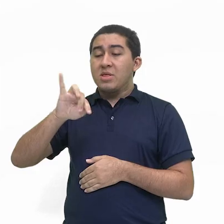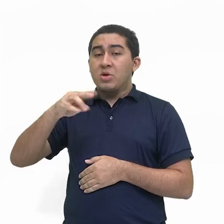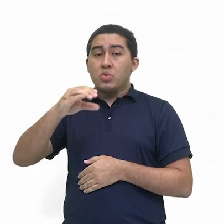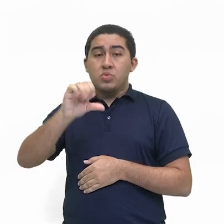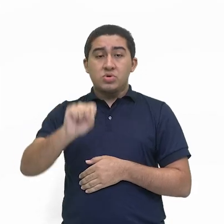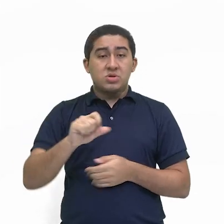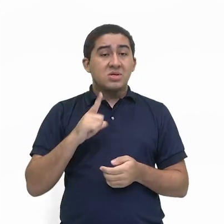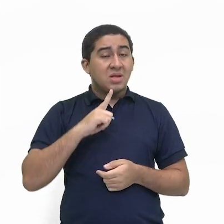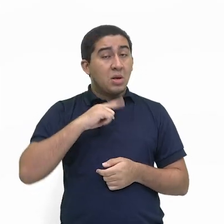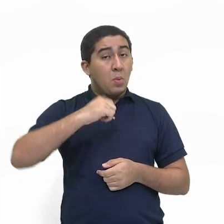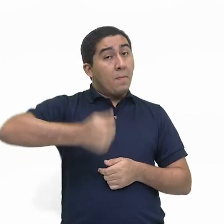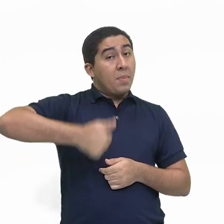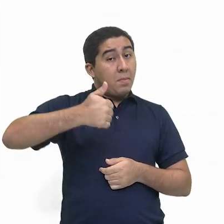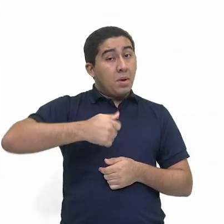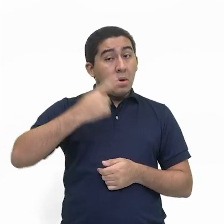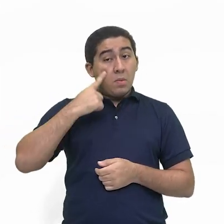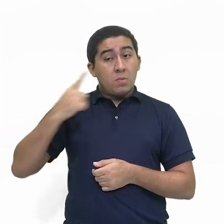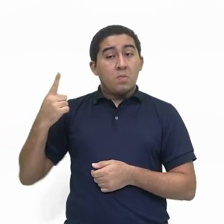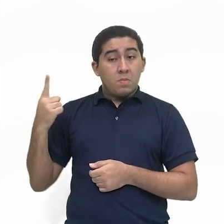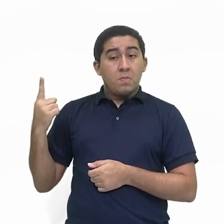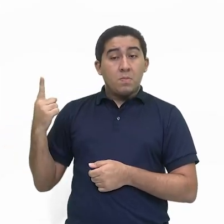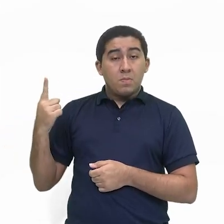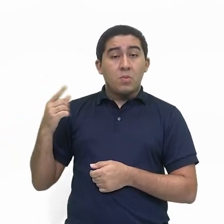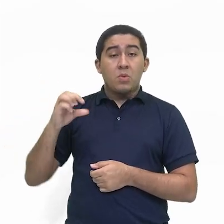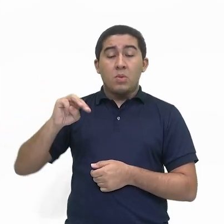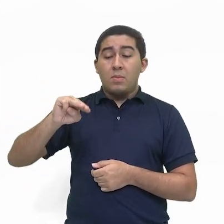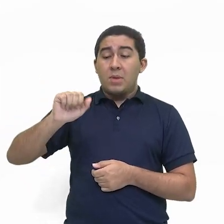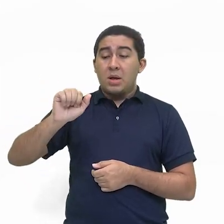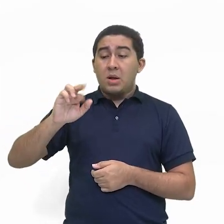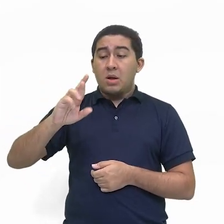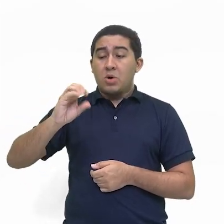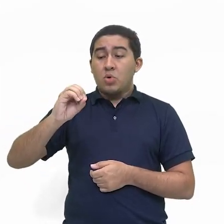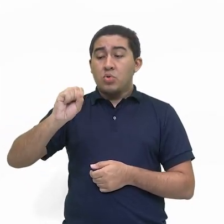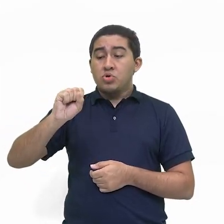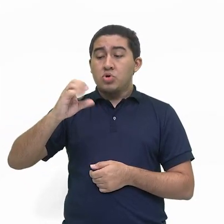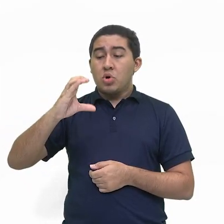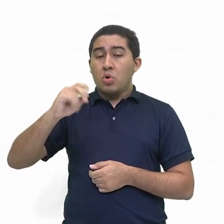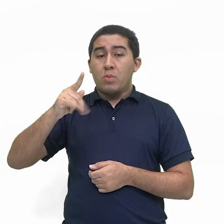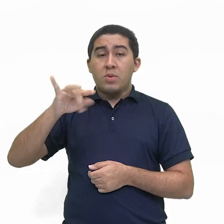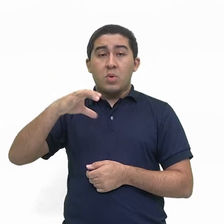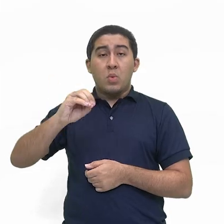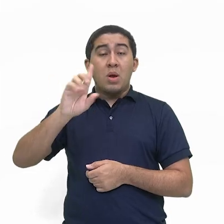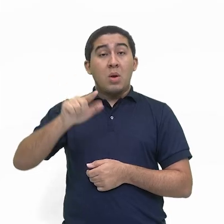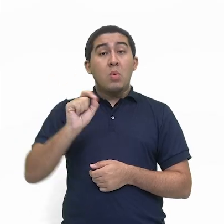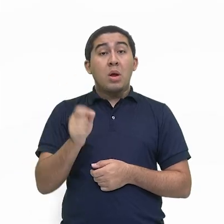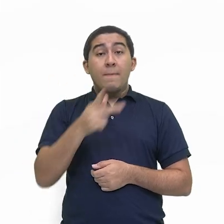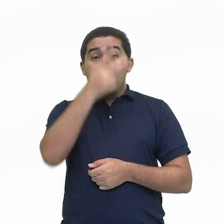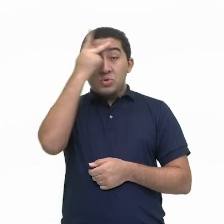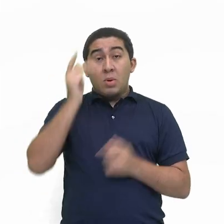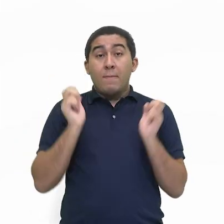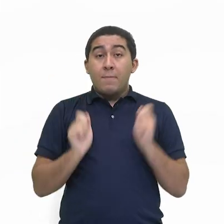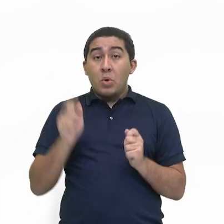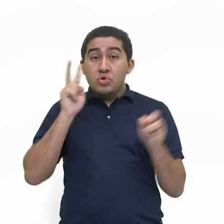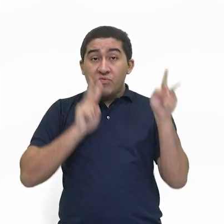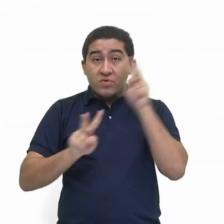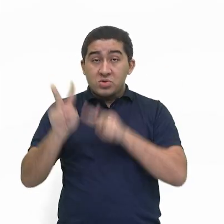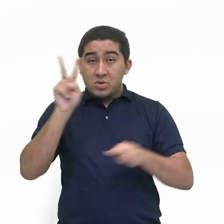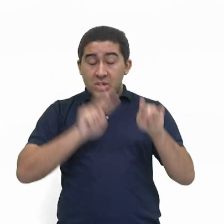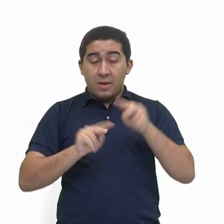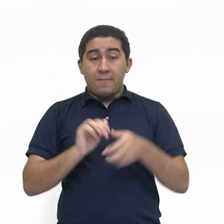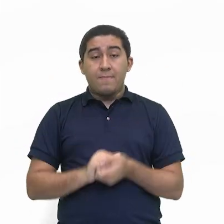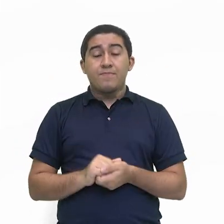aí o domínio macroscópico, é aquele domínio que eu consigo ver, tá? Tem o